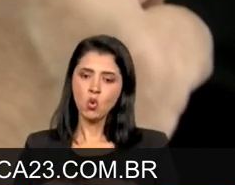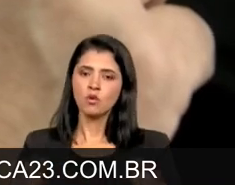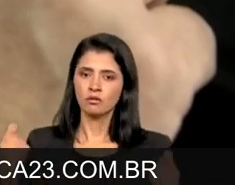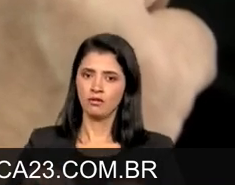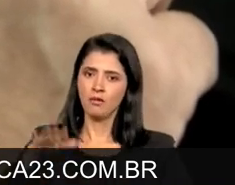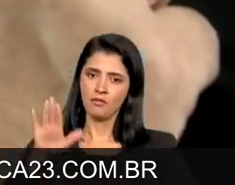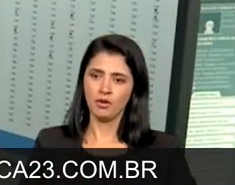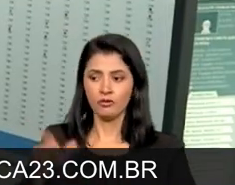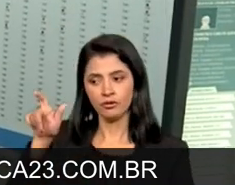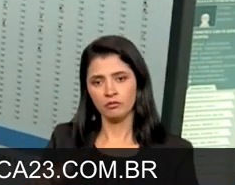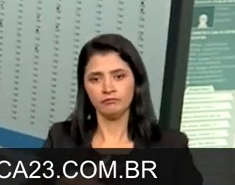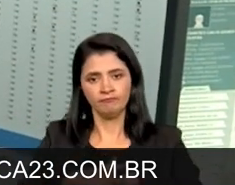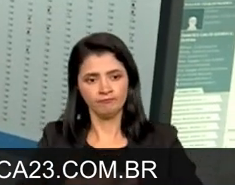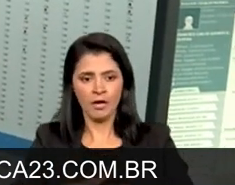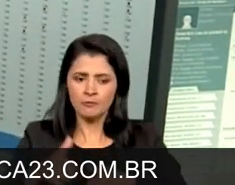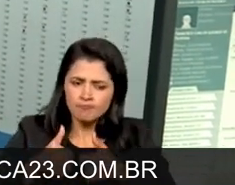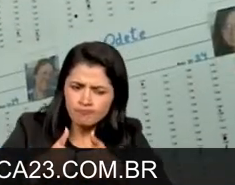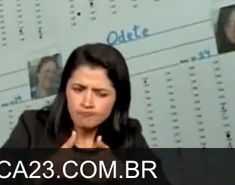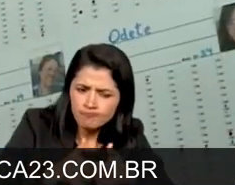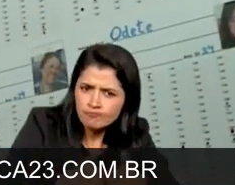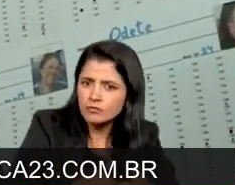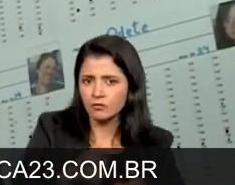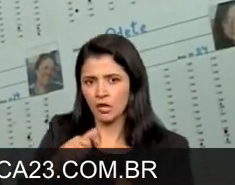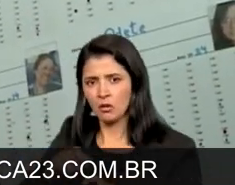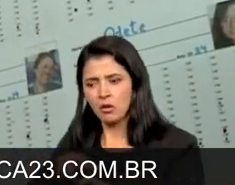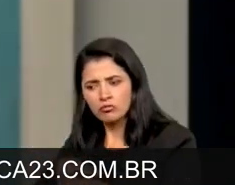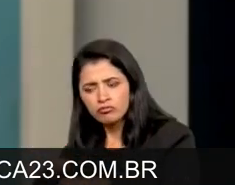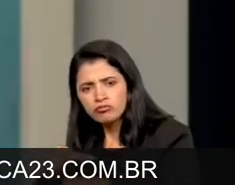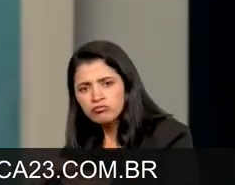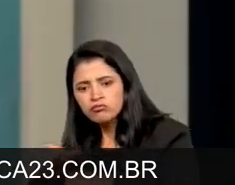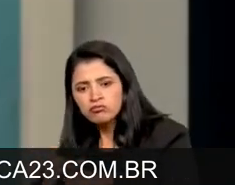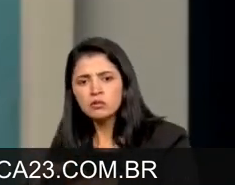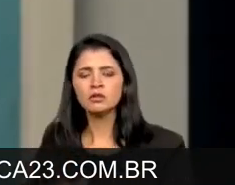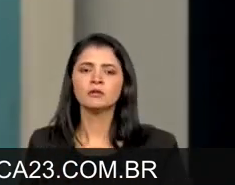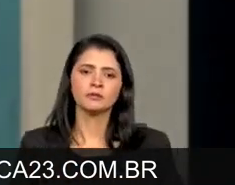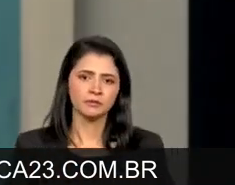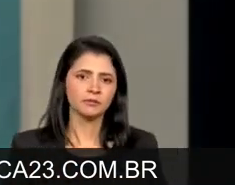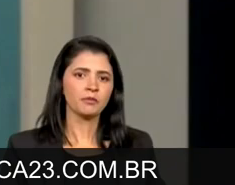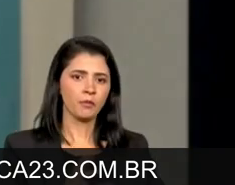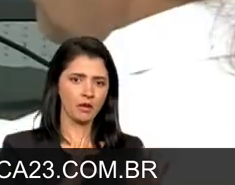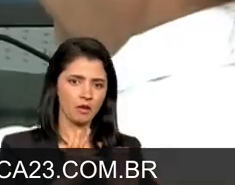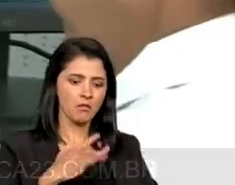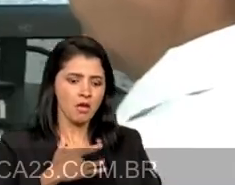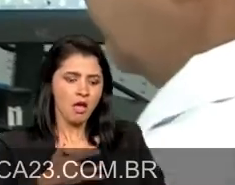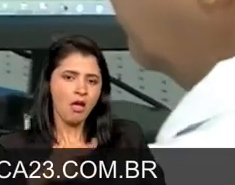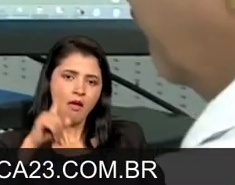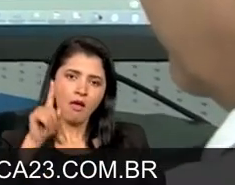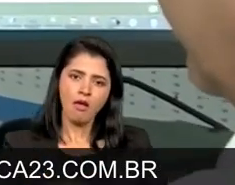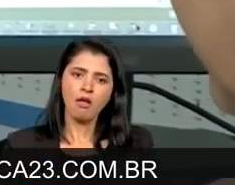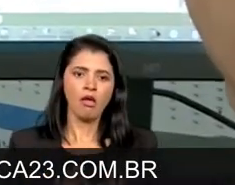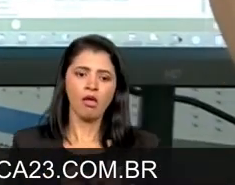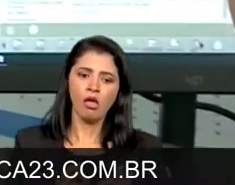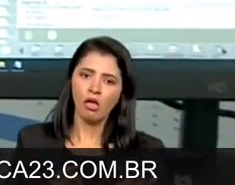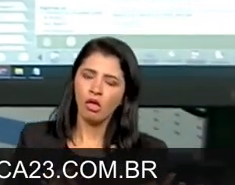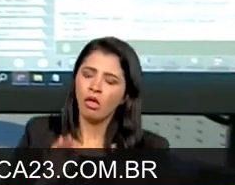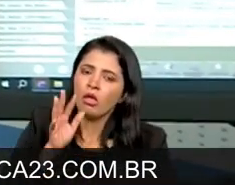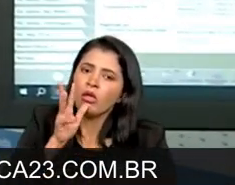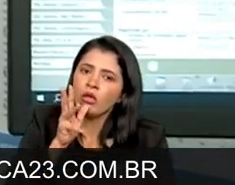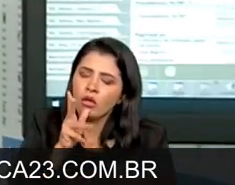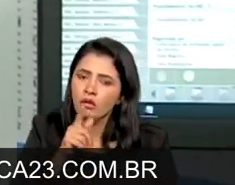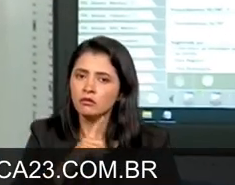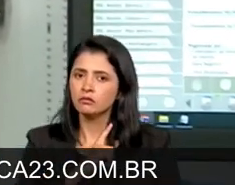do paciente seguir à risca as recomendações médicas. O tratamento da tuberculose é um tratamento relativamente longo, né? Ele